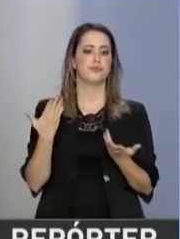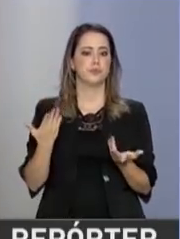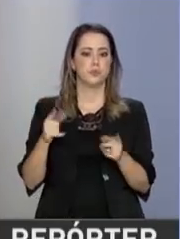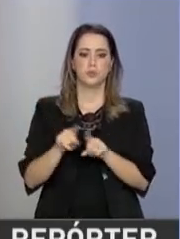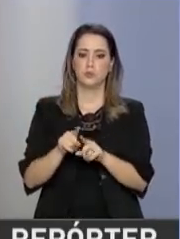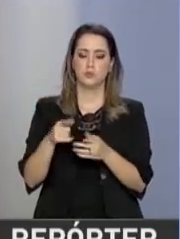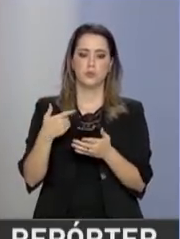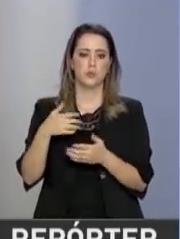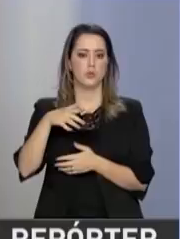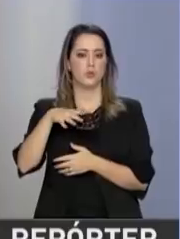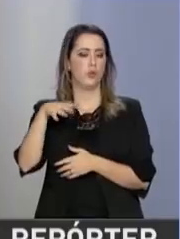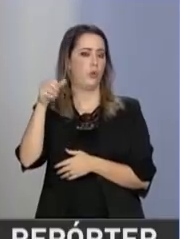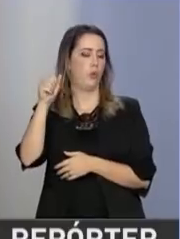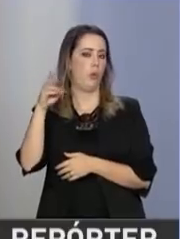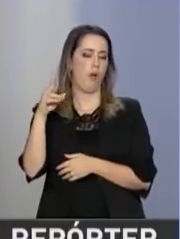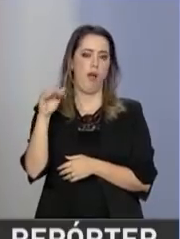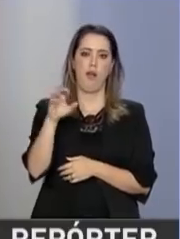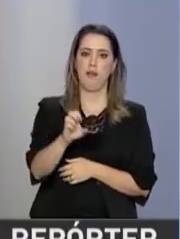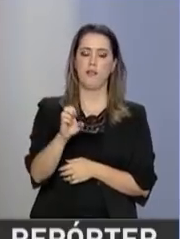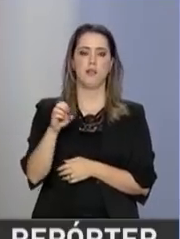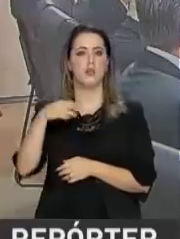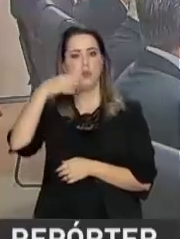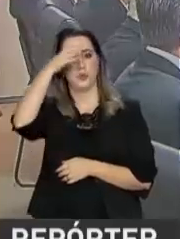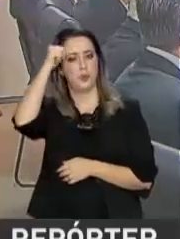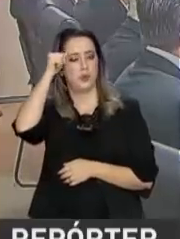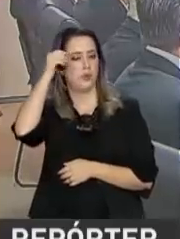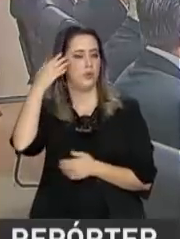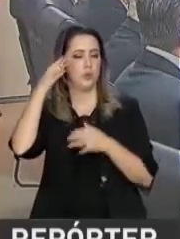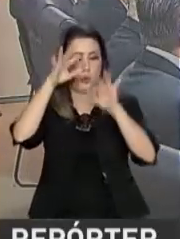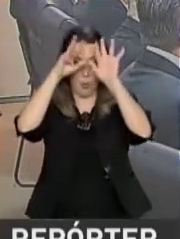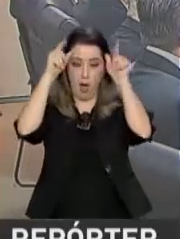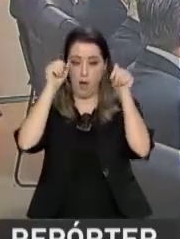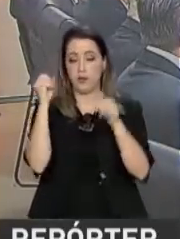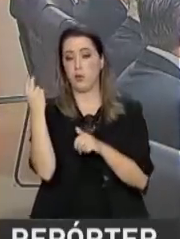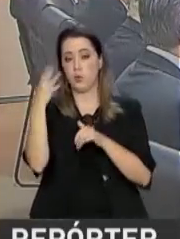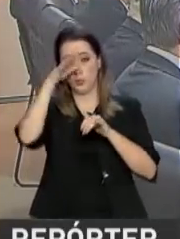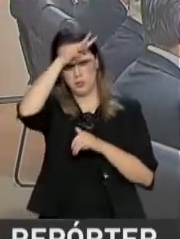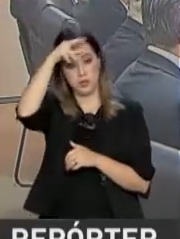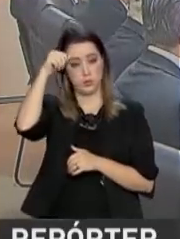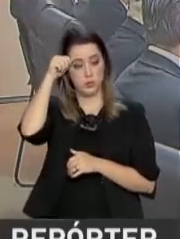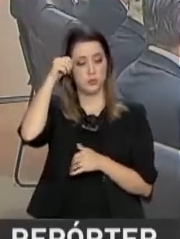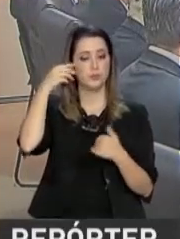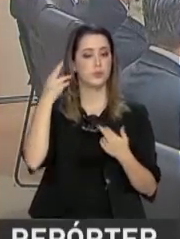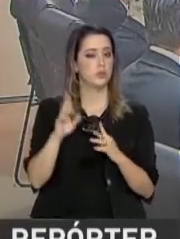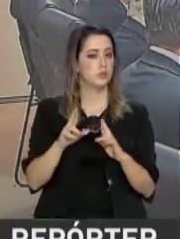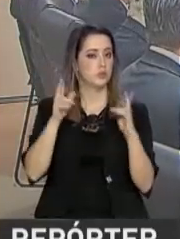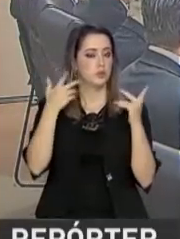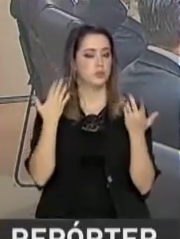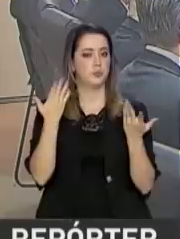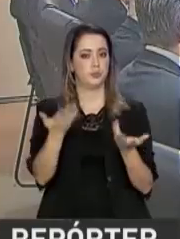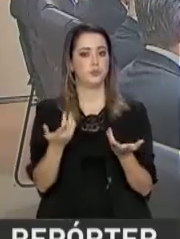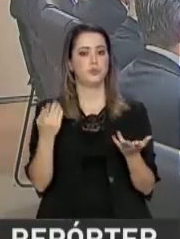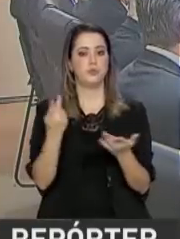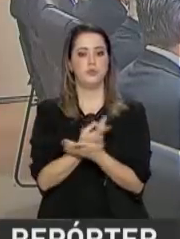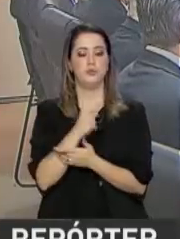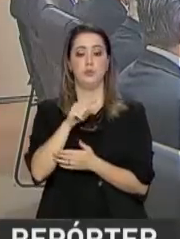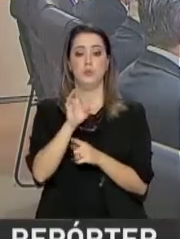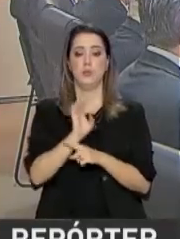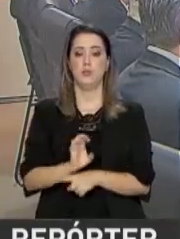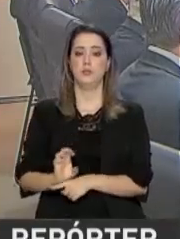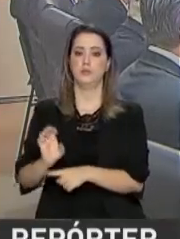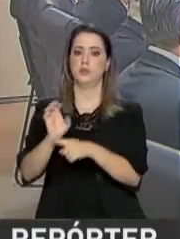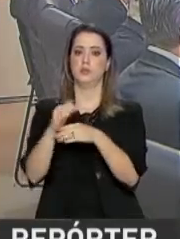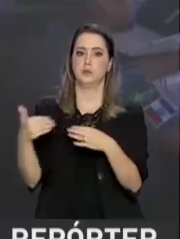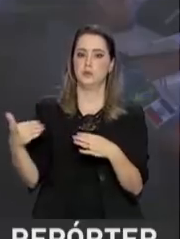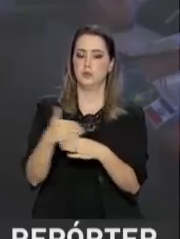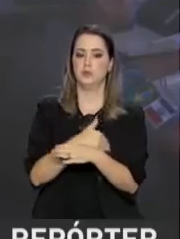do acre e do mato grosso uma integração dos trabalhos de segurança as ocorrências nos estados